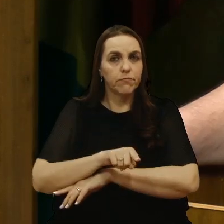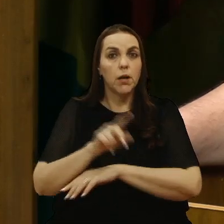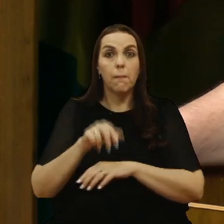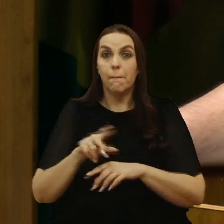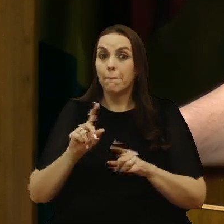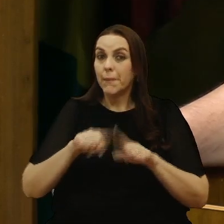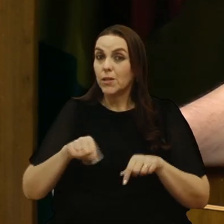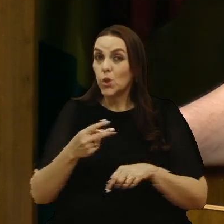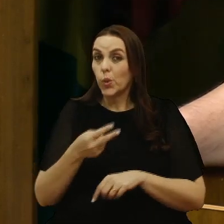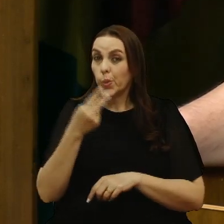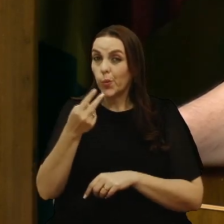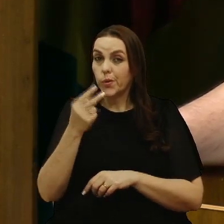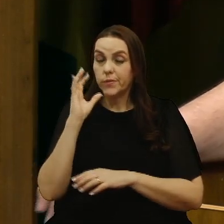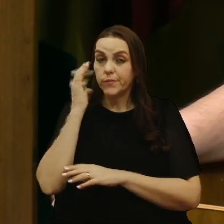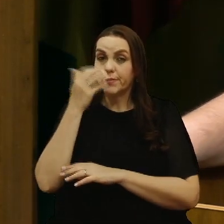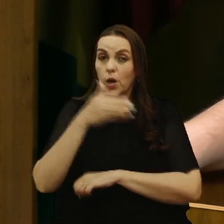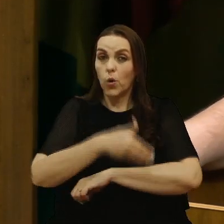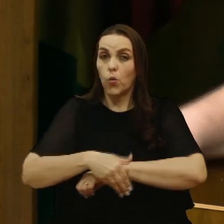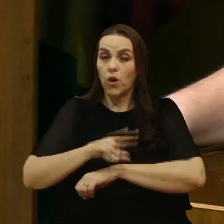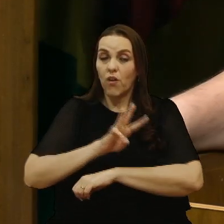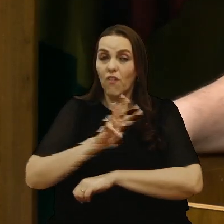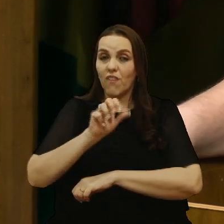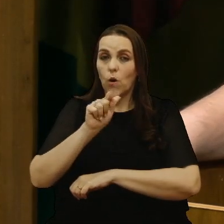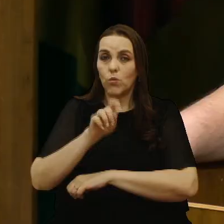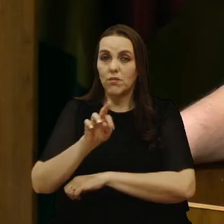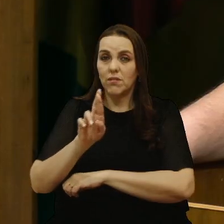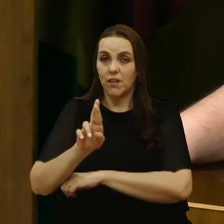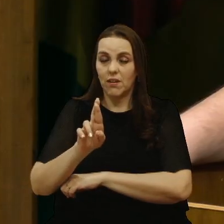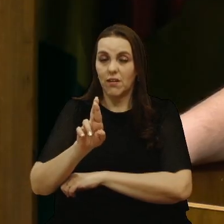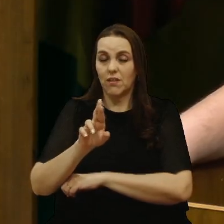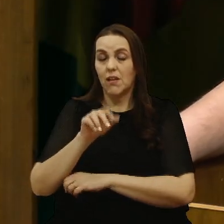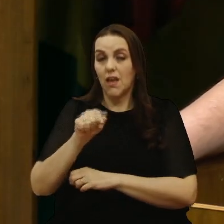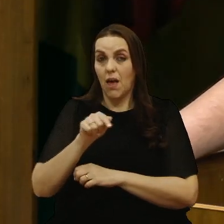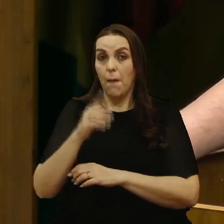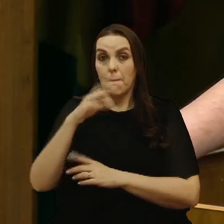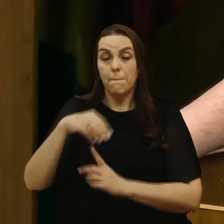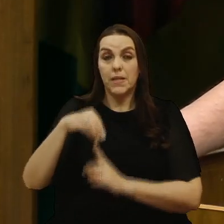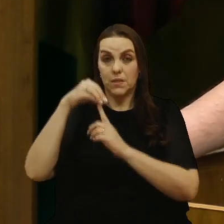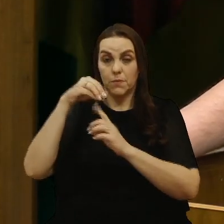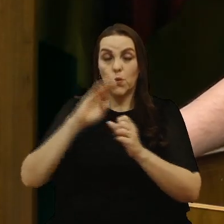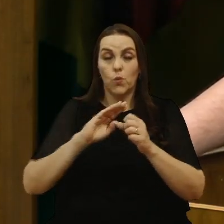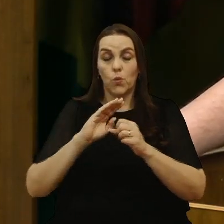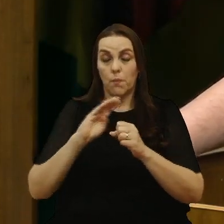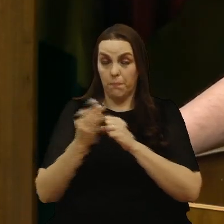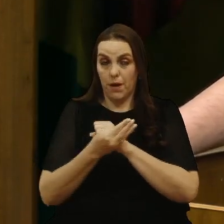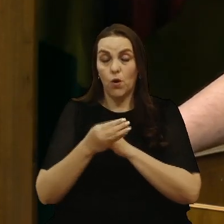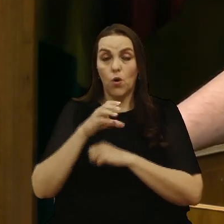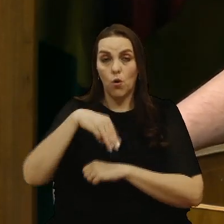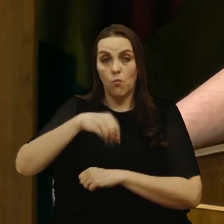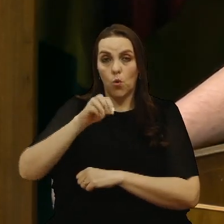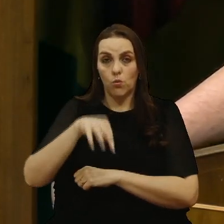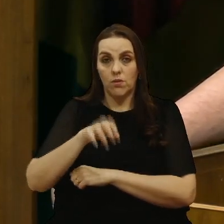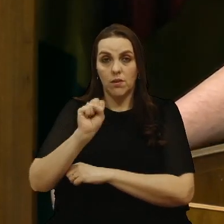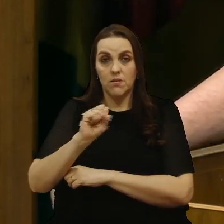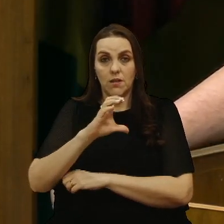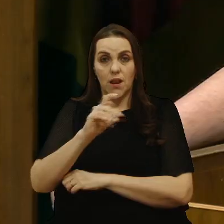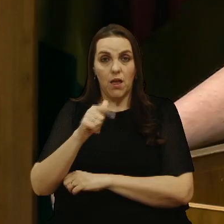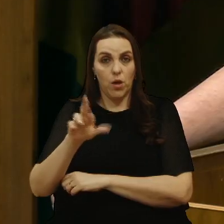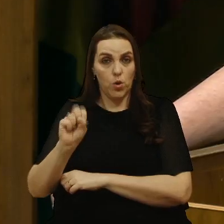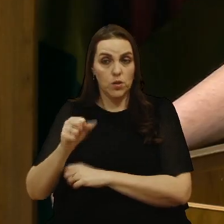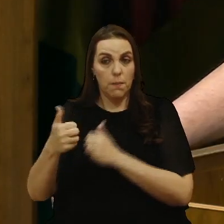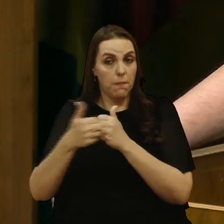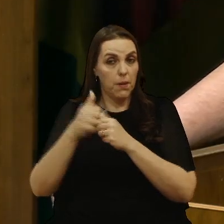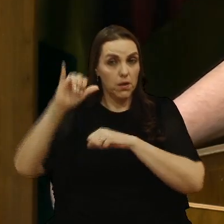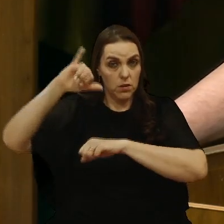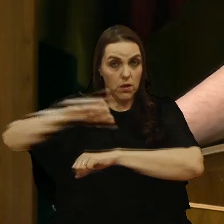foi na rua Walter Carlos Afonso, principal rua do bairro Montes Claros, aquela região, adjacente, inclusive, ao aeroporto da nossa